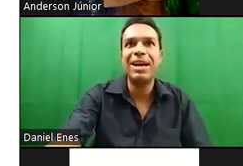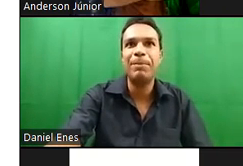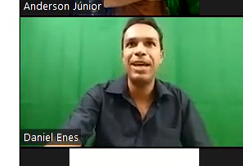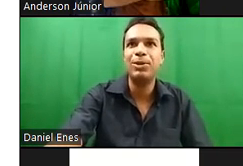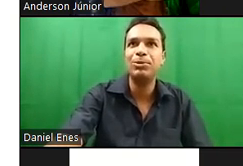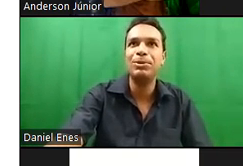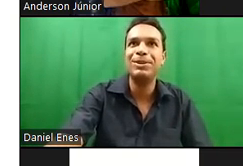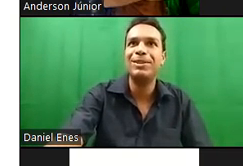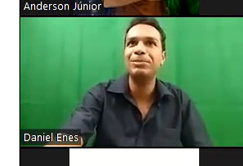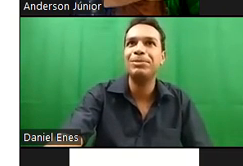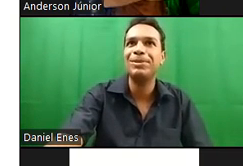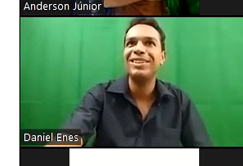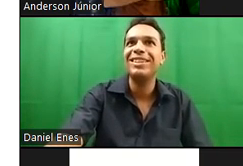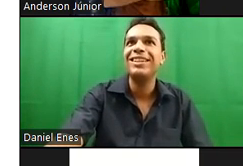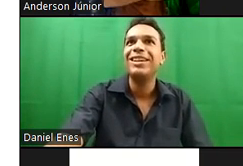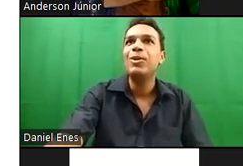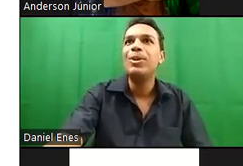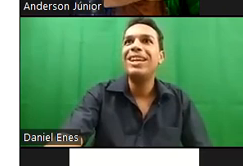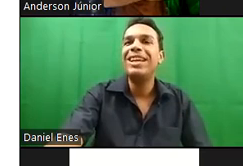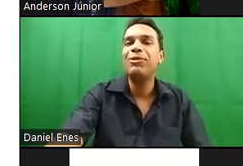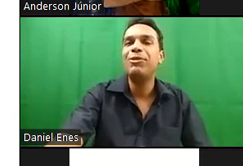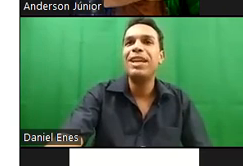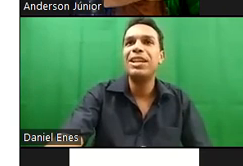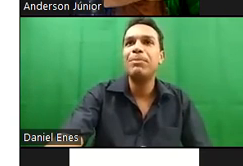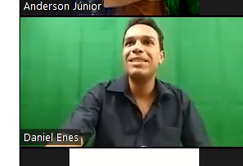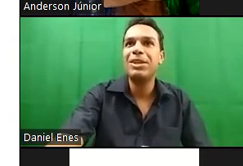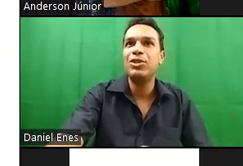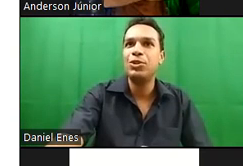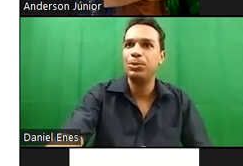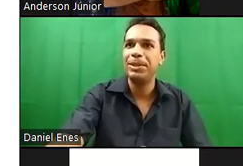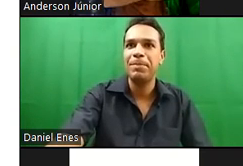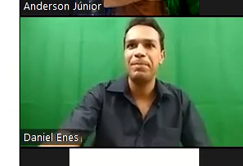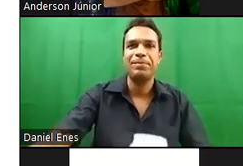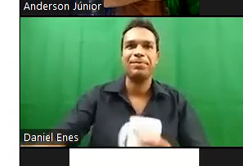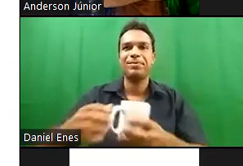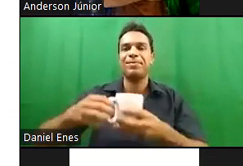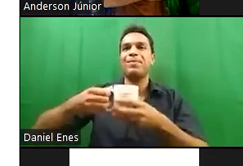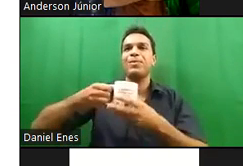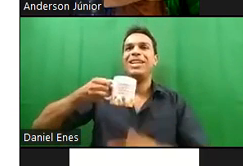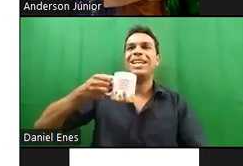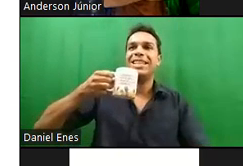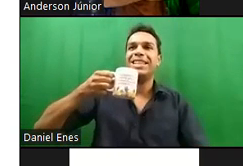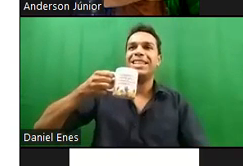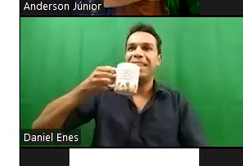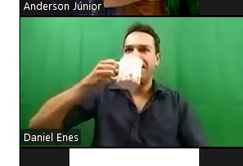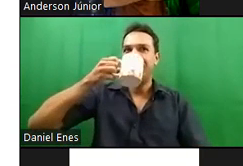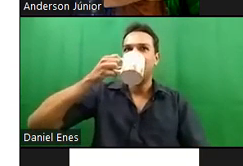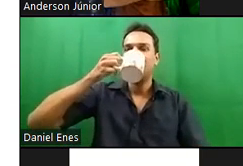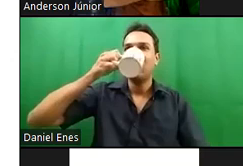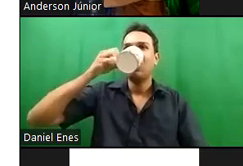está aberto. Então, o que a fonética ela basicamente estuda? O que ela